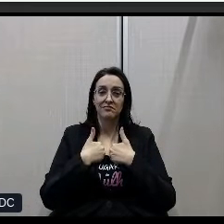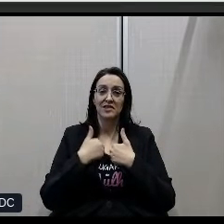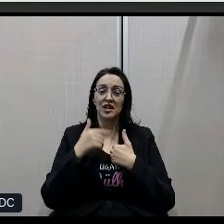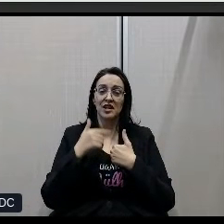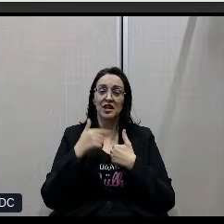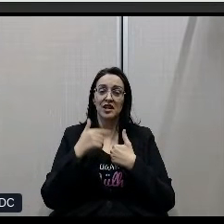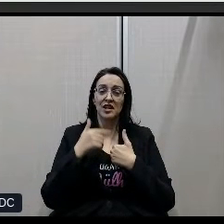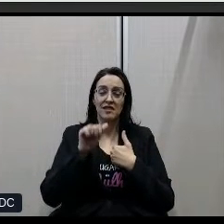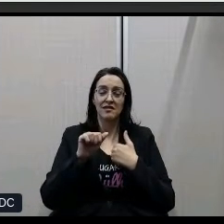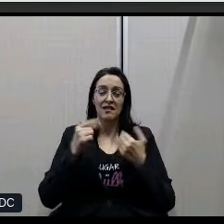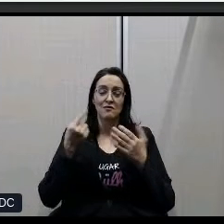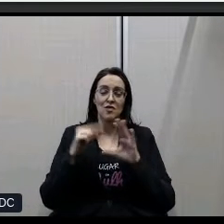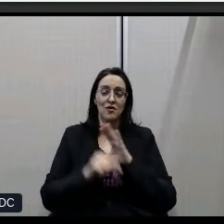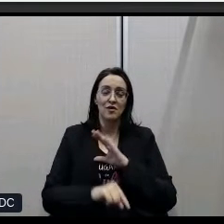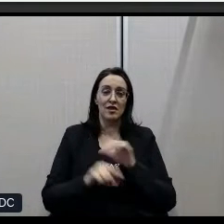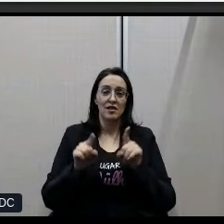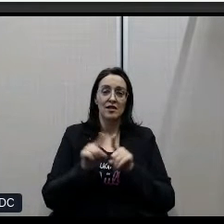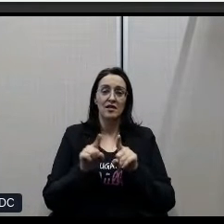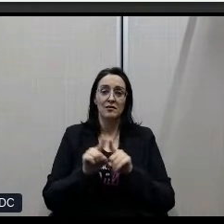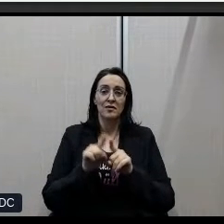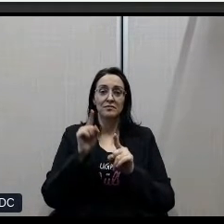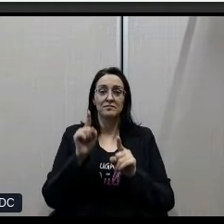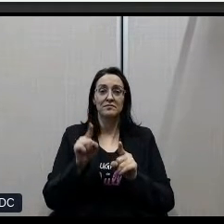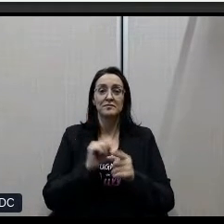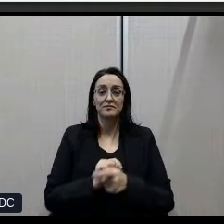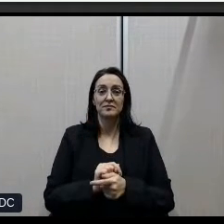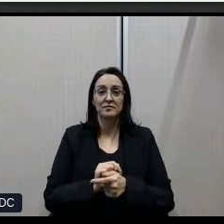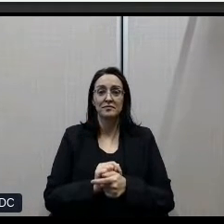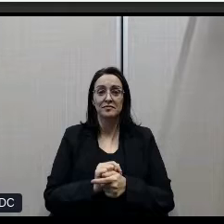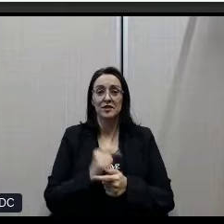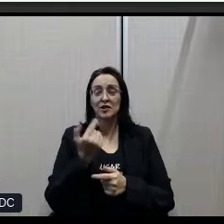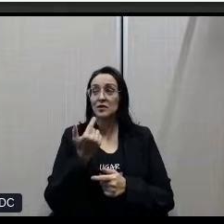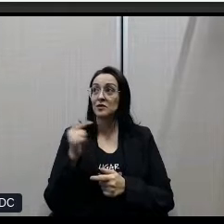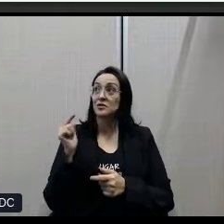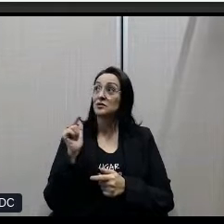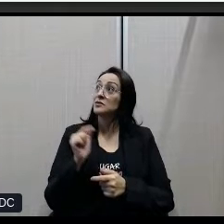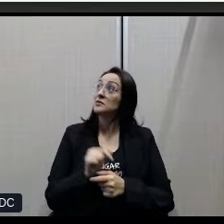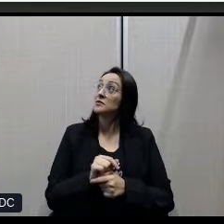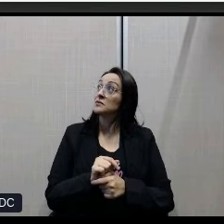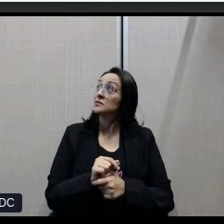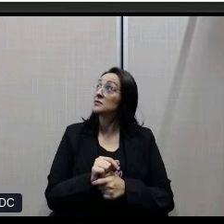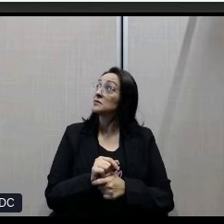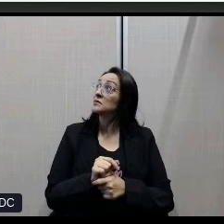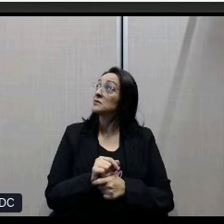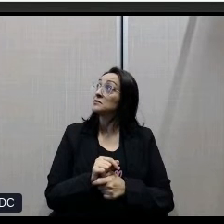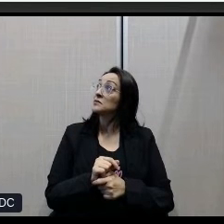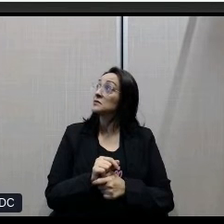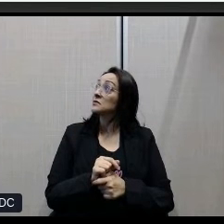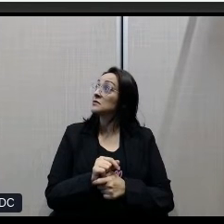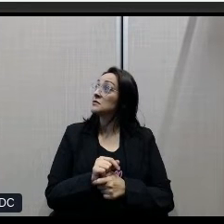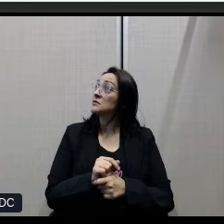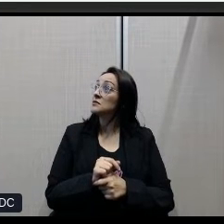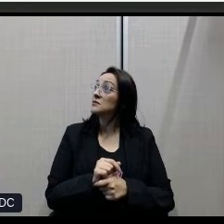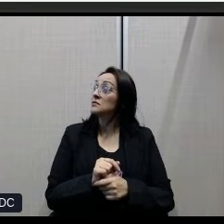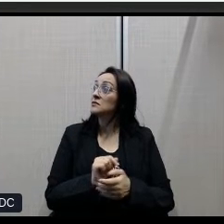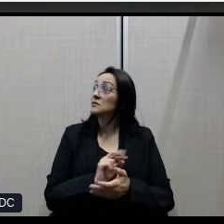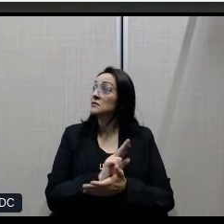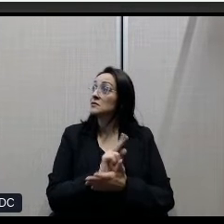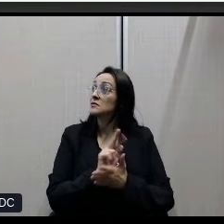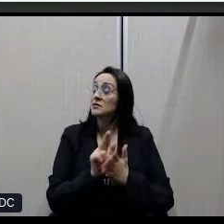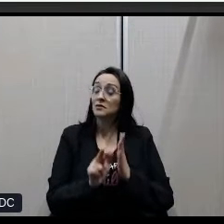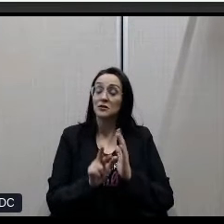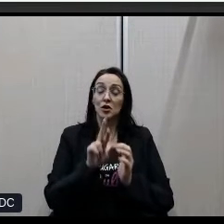me aprofundei na metodologia de Rousseau, que é um autor que estabeleceu uma metodologia de criação de heurísticas,